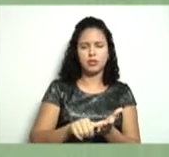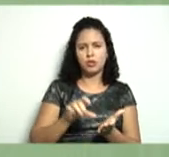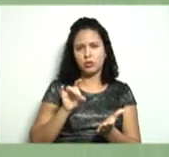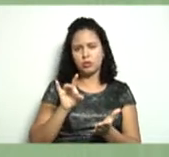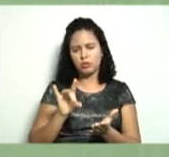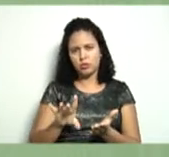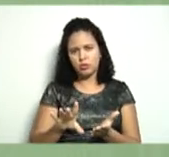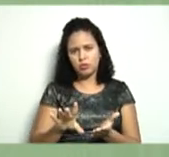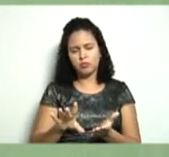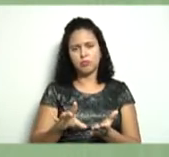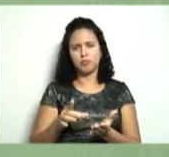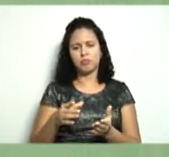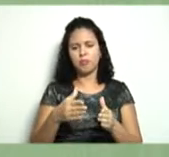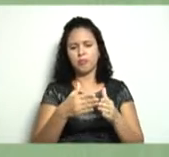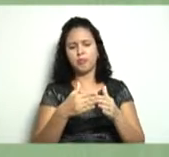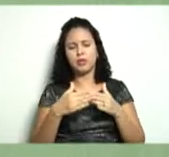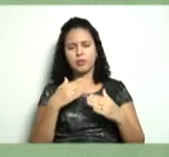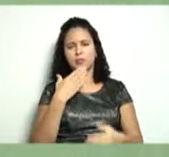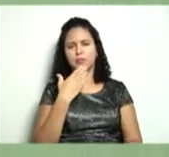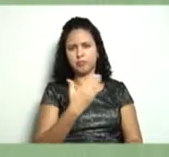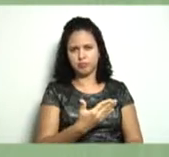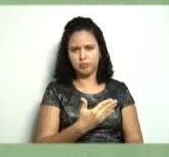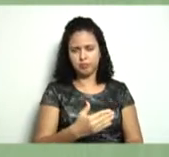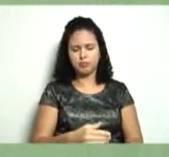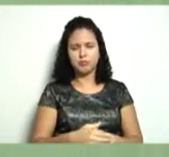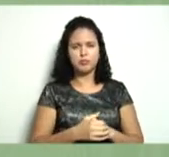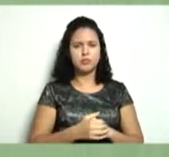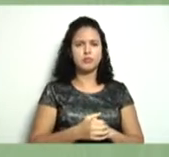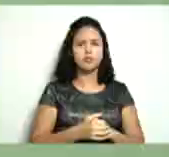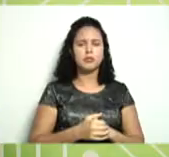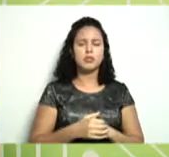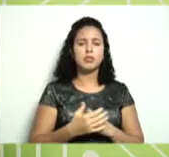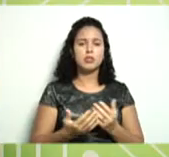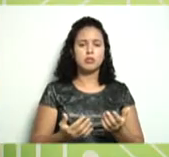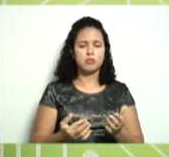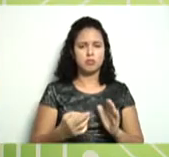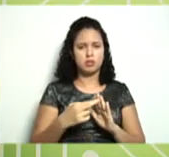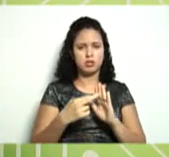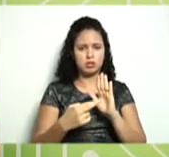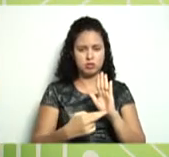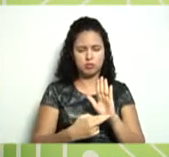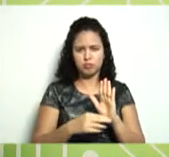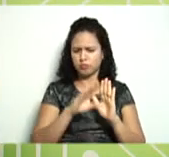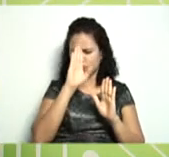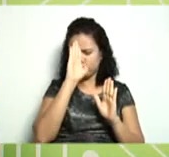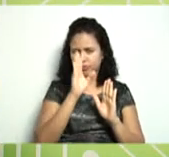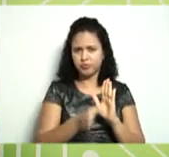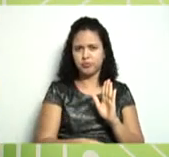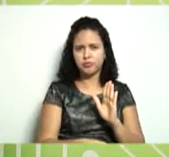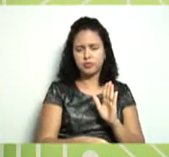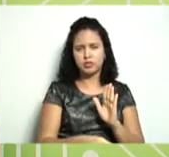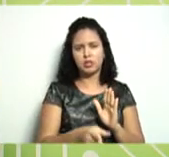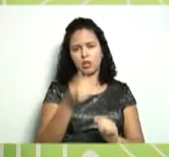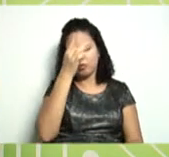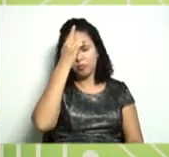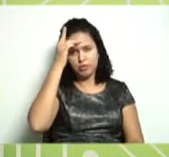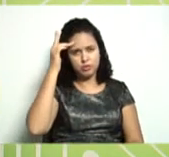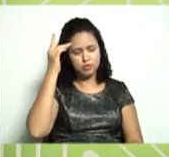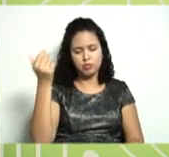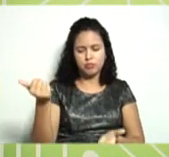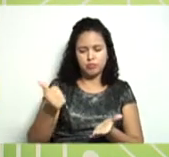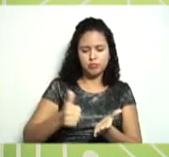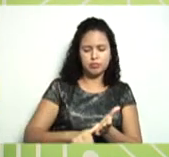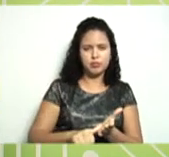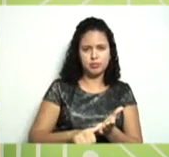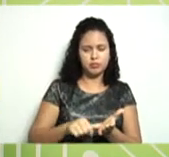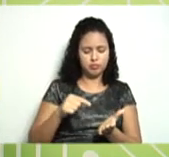somente a seu pedido. Aqui nós temos uma regra específica para aquele cooperado que, além